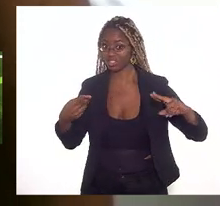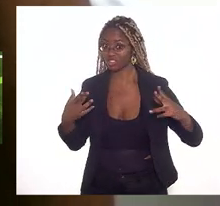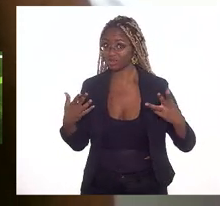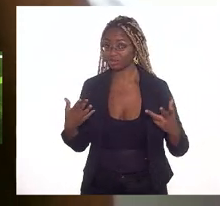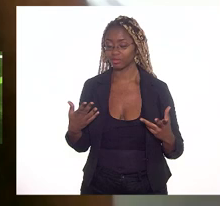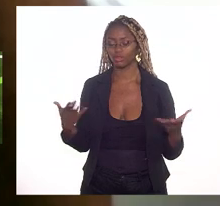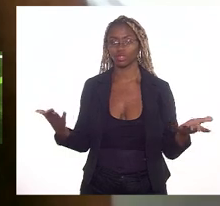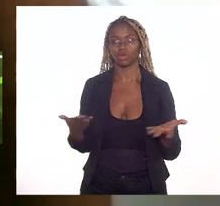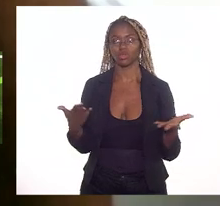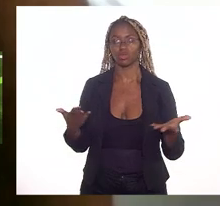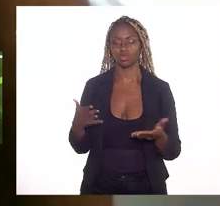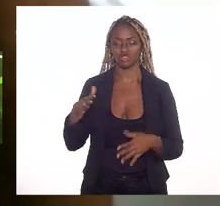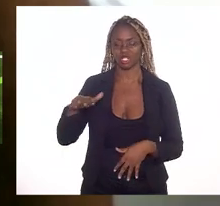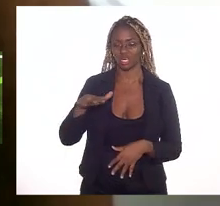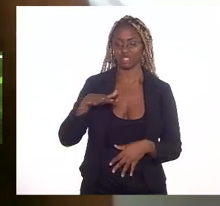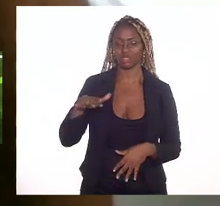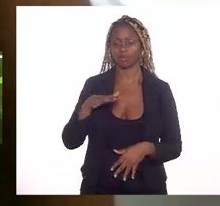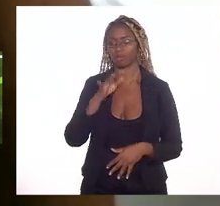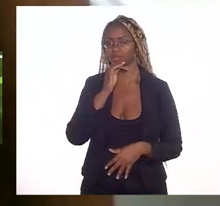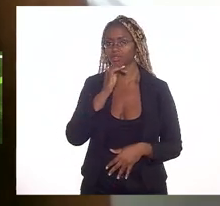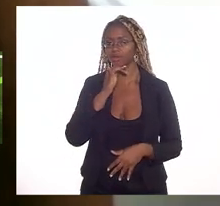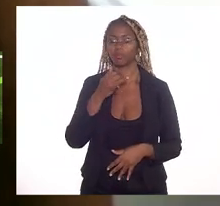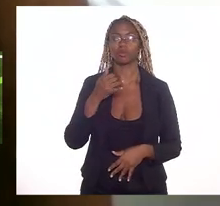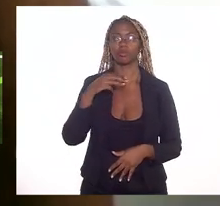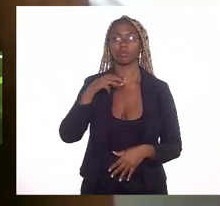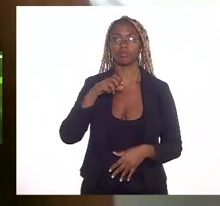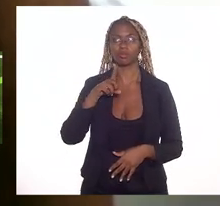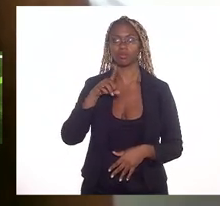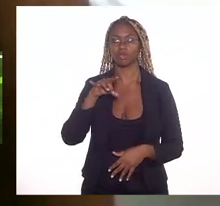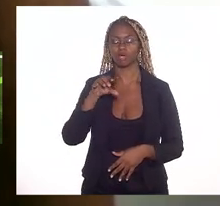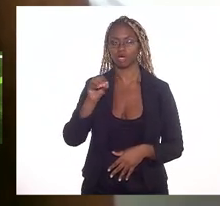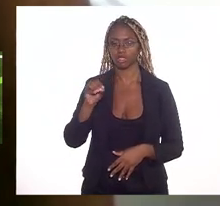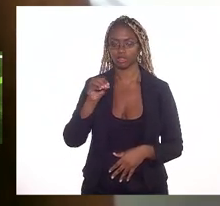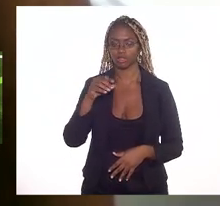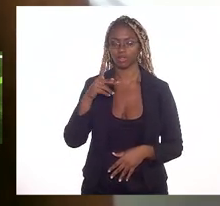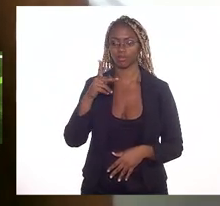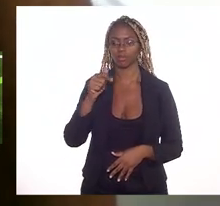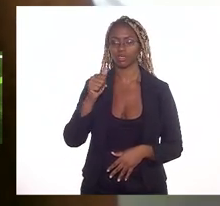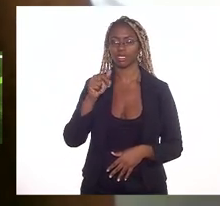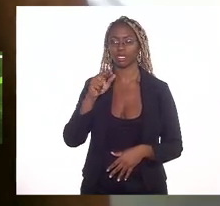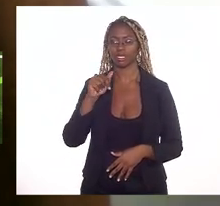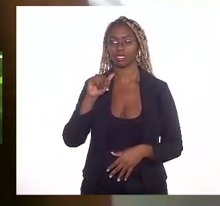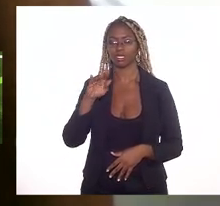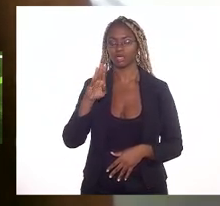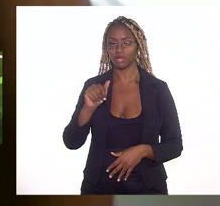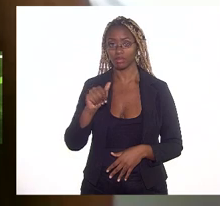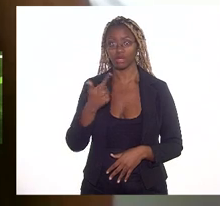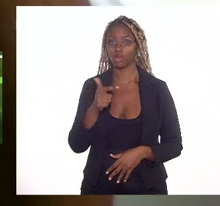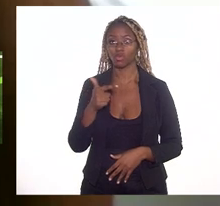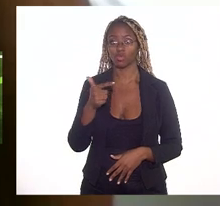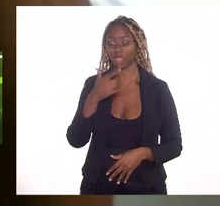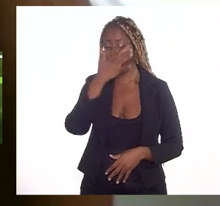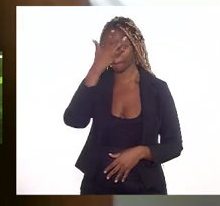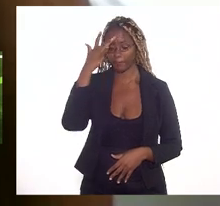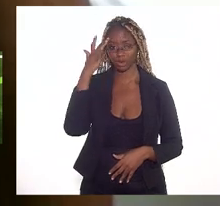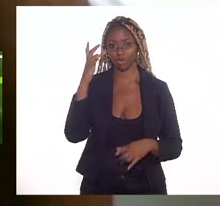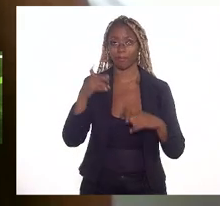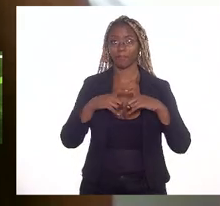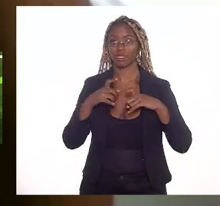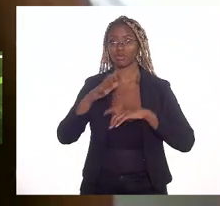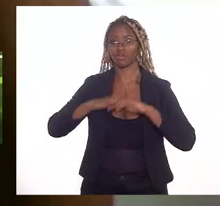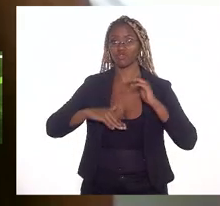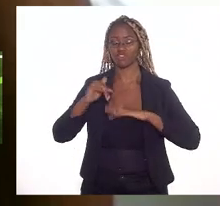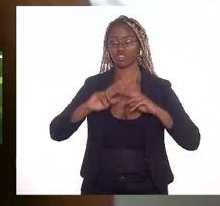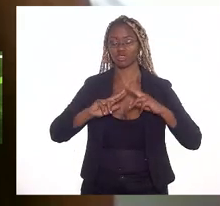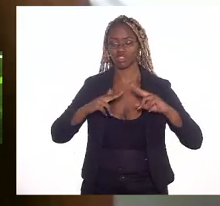na região, por exemplo, Médio Paraíba, não tem mais geneticista, nós tínhamos um geneticista que atendia os nossos pacientes através